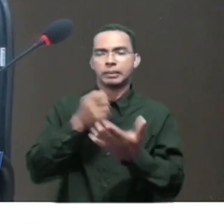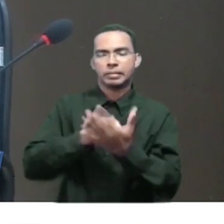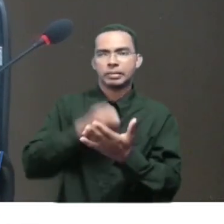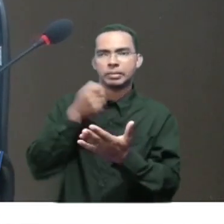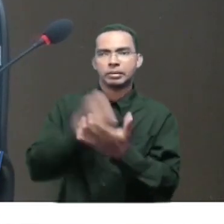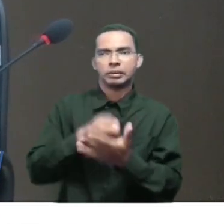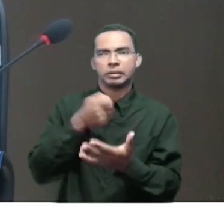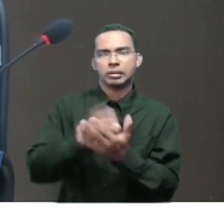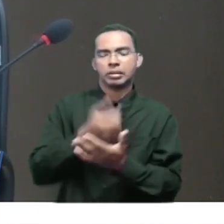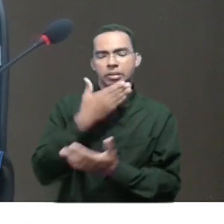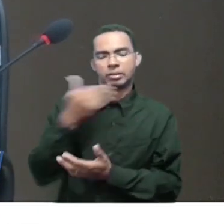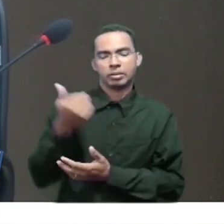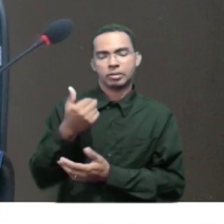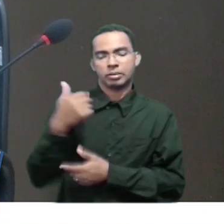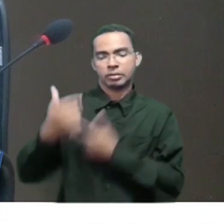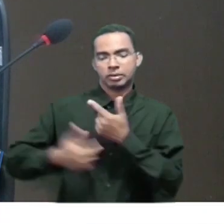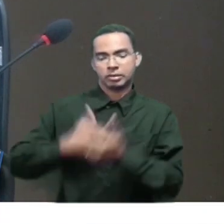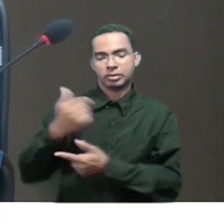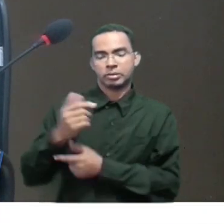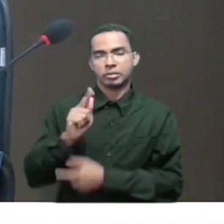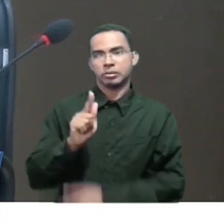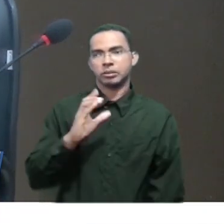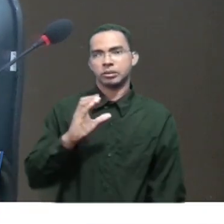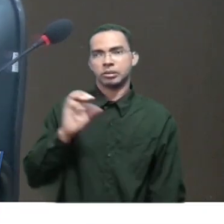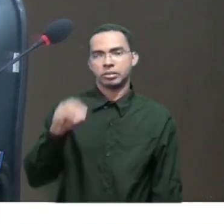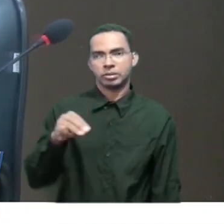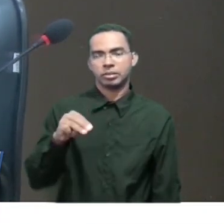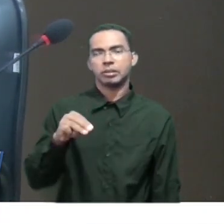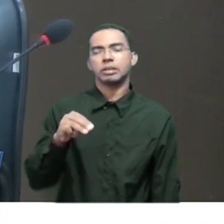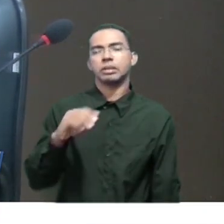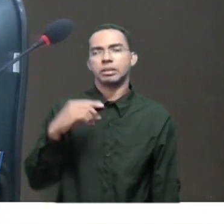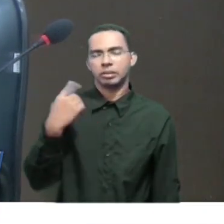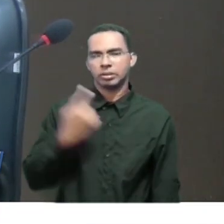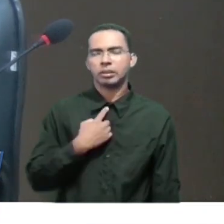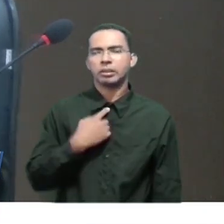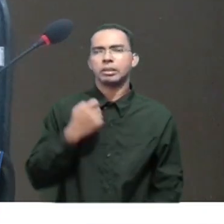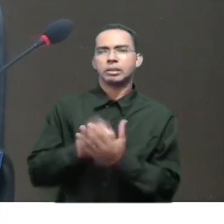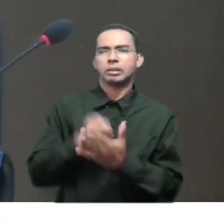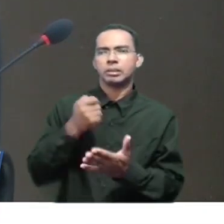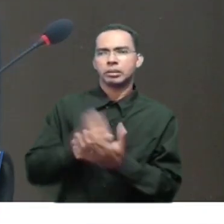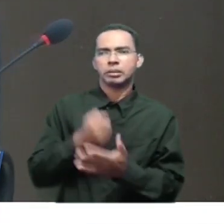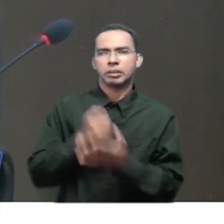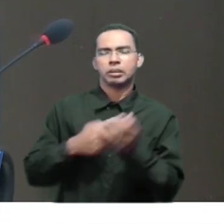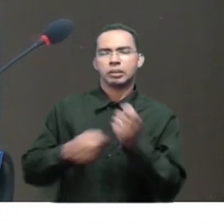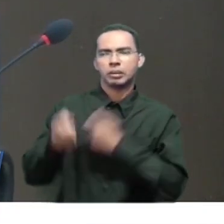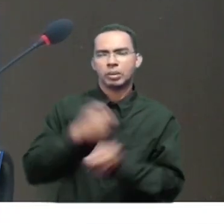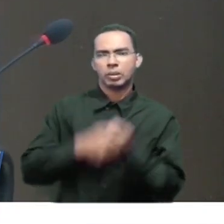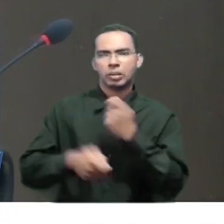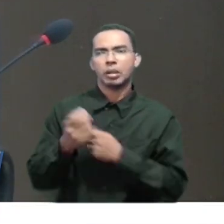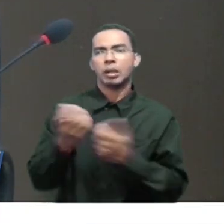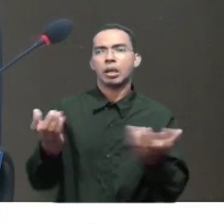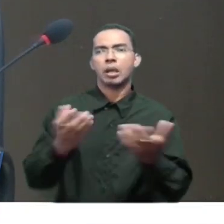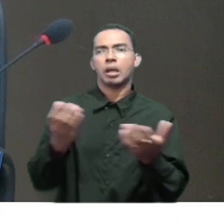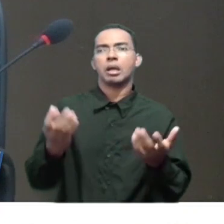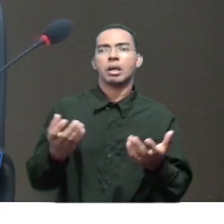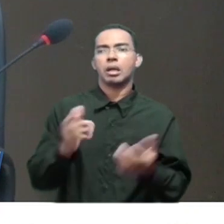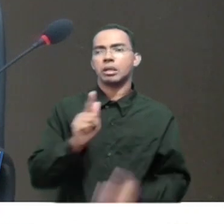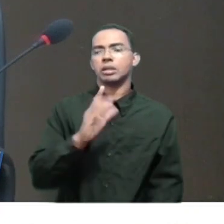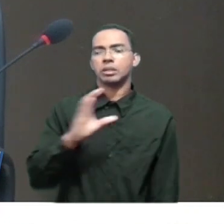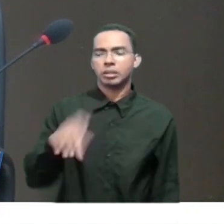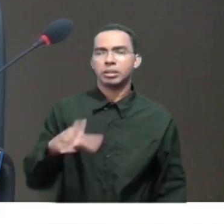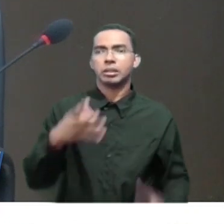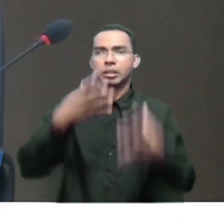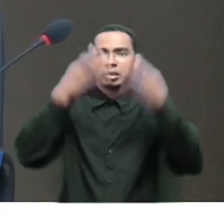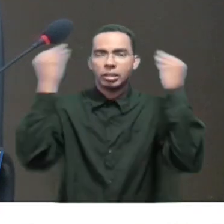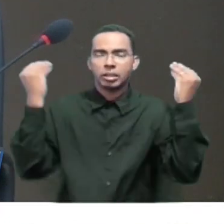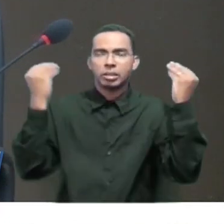de condições de trabalho na Guarda Civil, nós estamos cobrando da administração que a Guarda Civil está esquecida, tem equipamentos